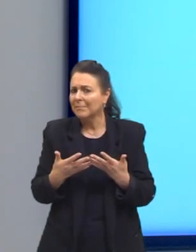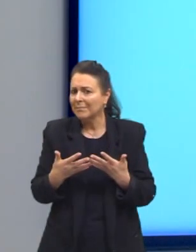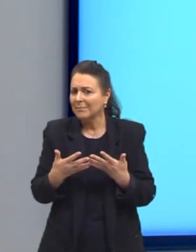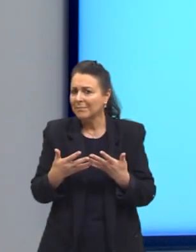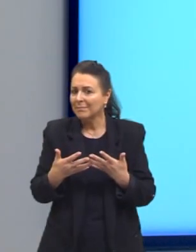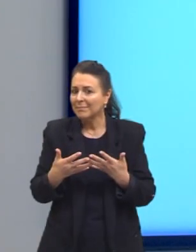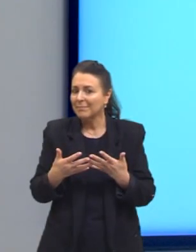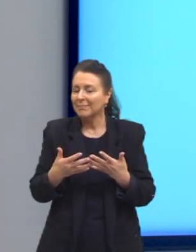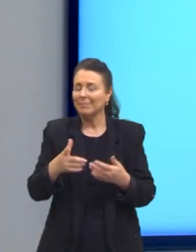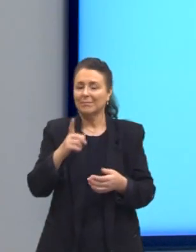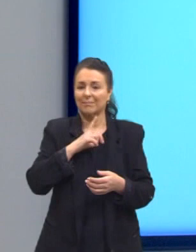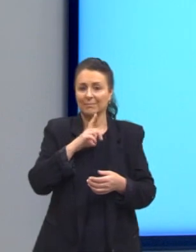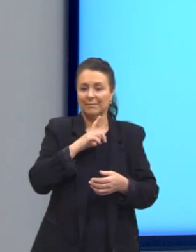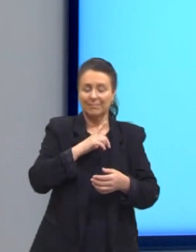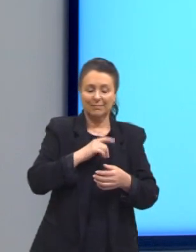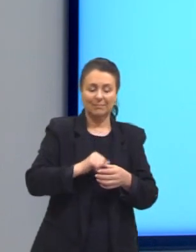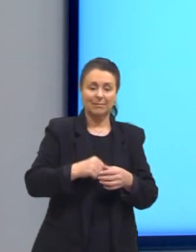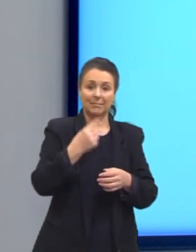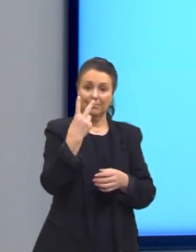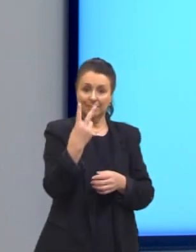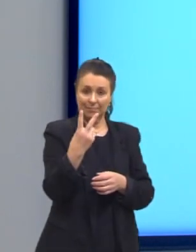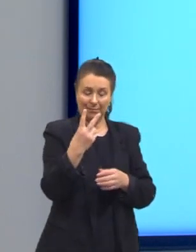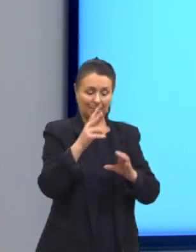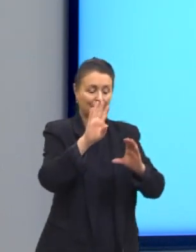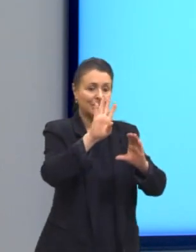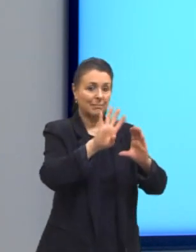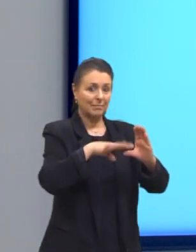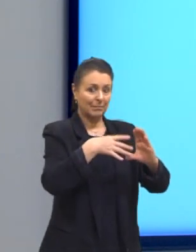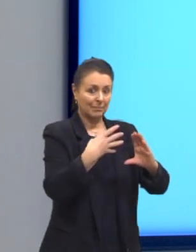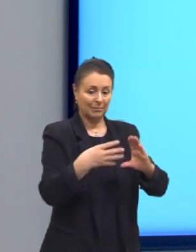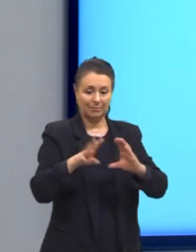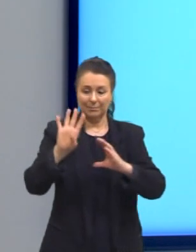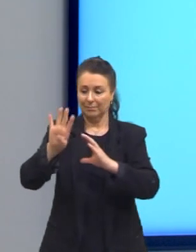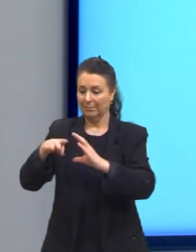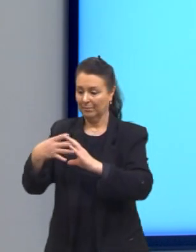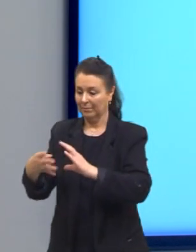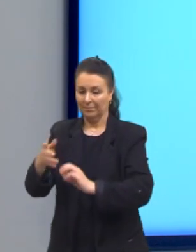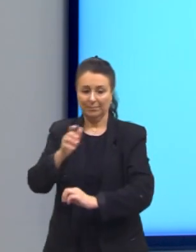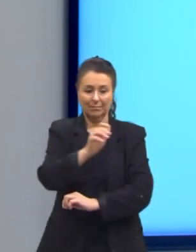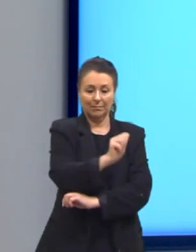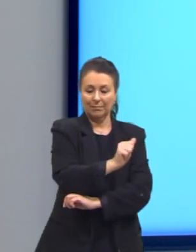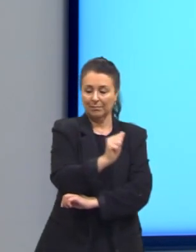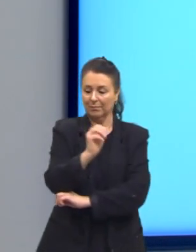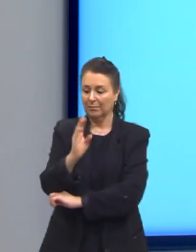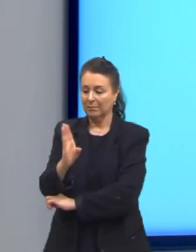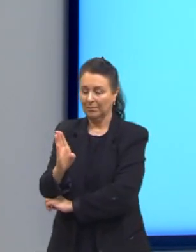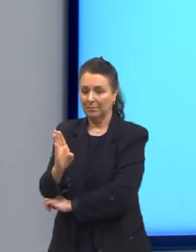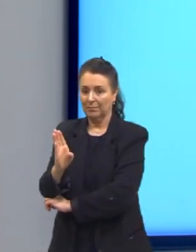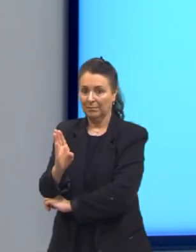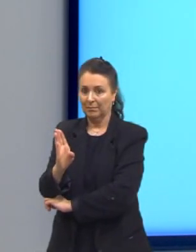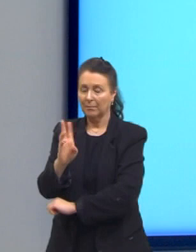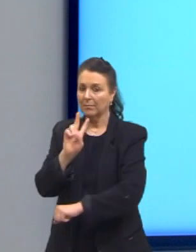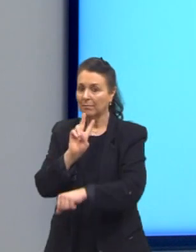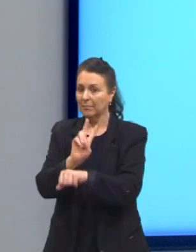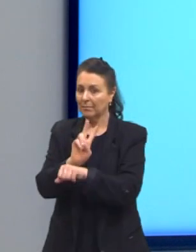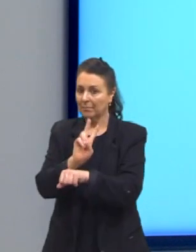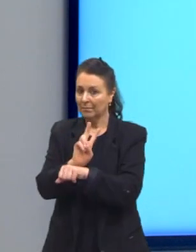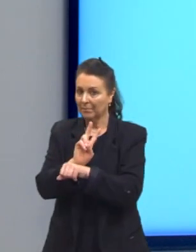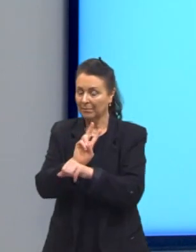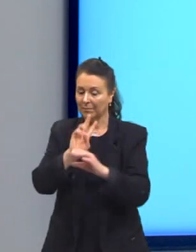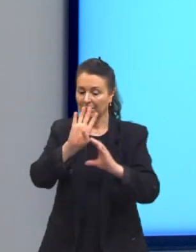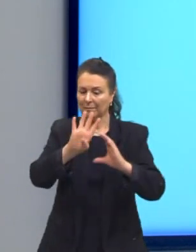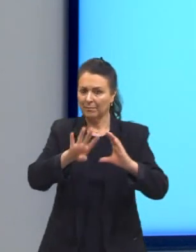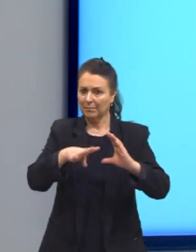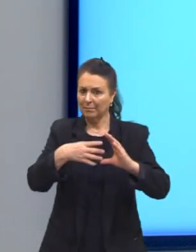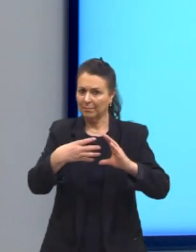nós vamos considerar então duas matrizes tá a e b o que que nós vamos cuidar nessas